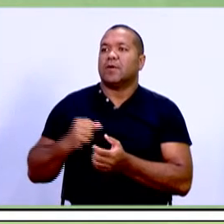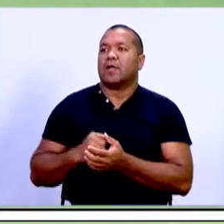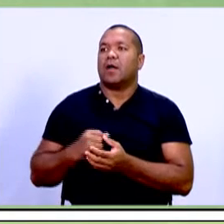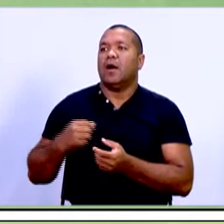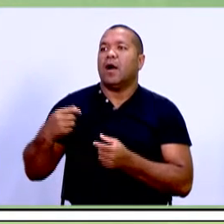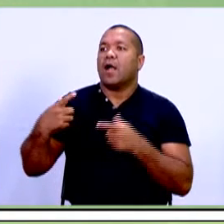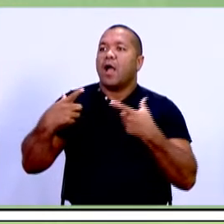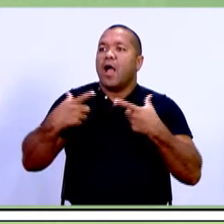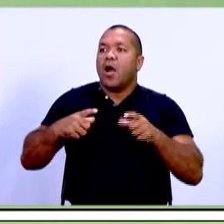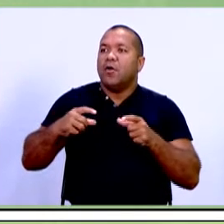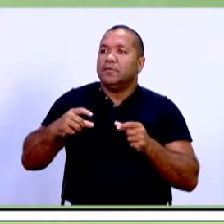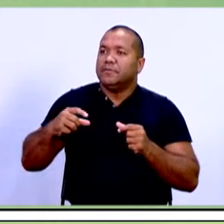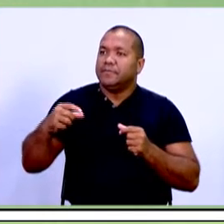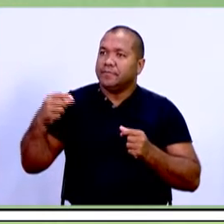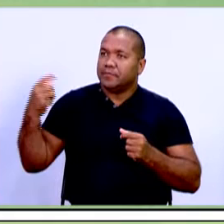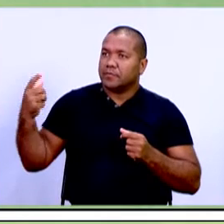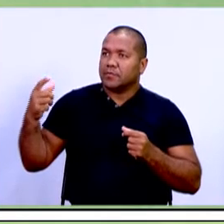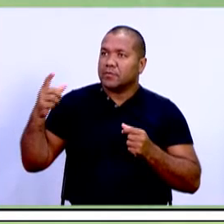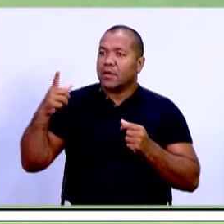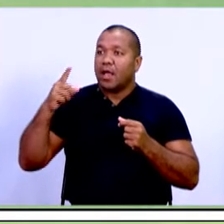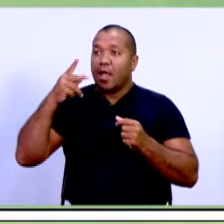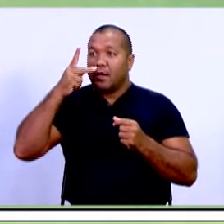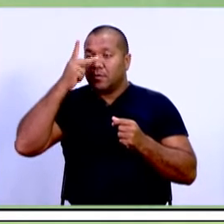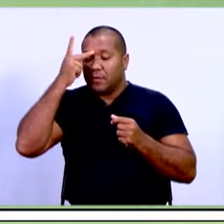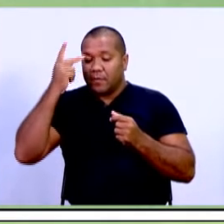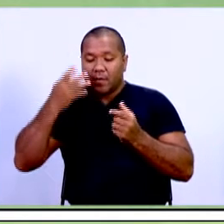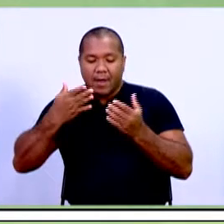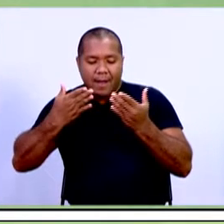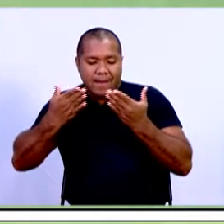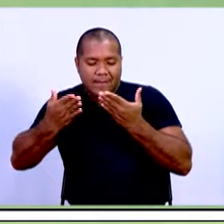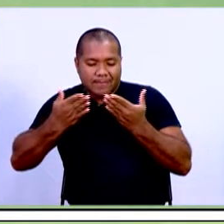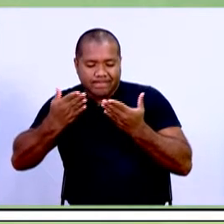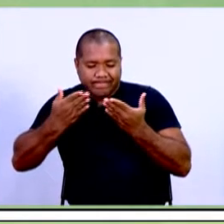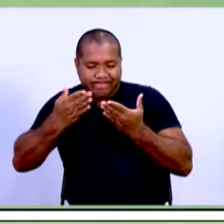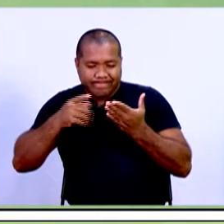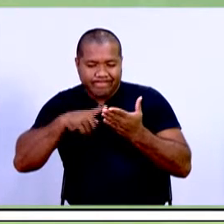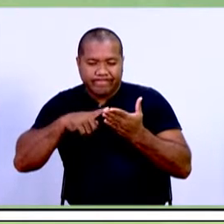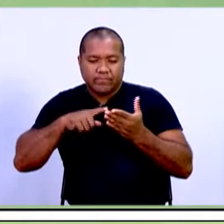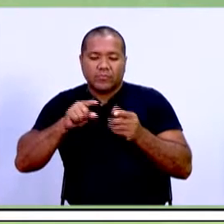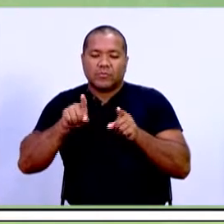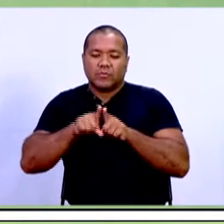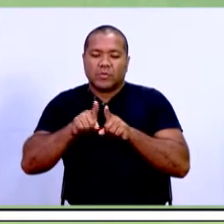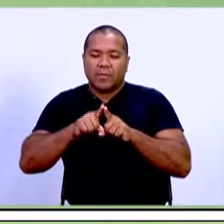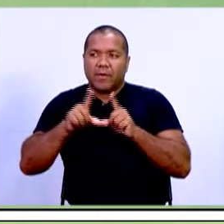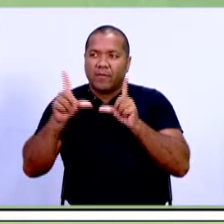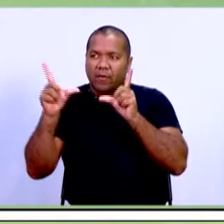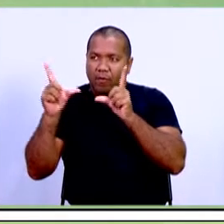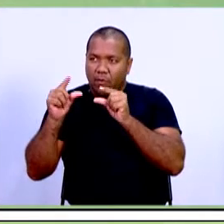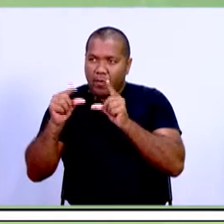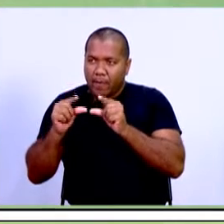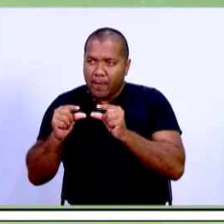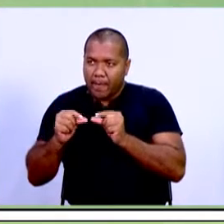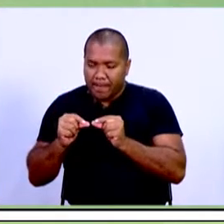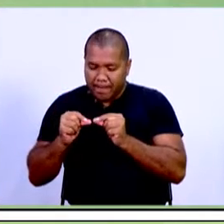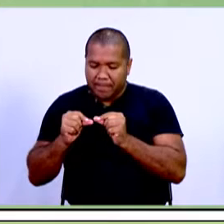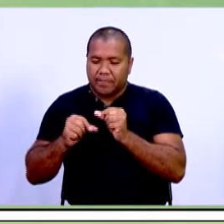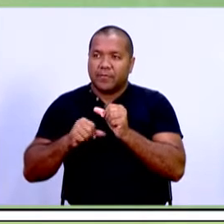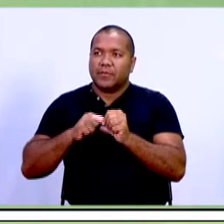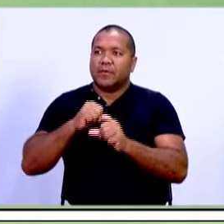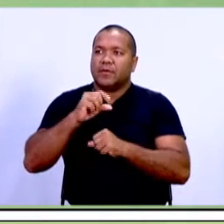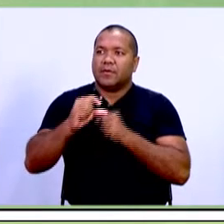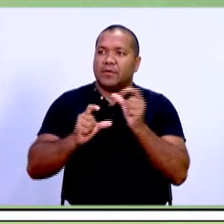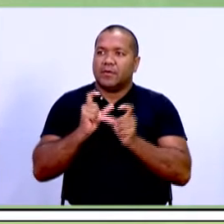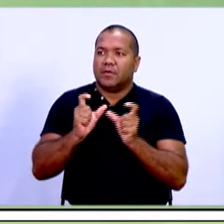que é a fase onde permite a análise desses dados e também a mineração desses dados para que